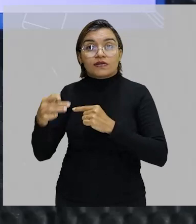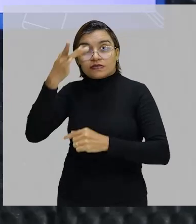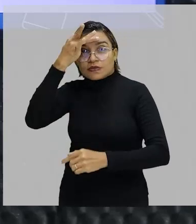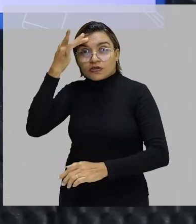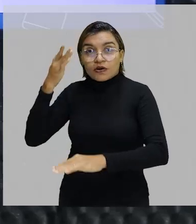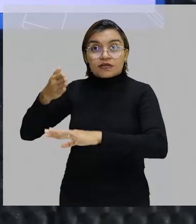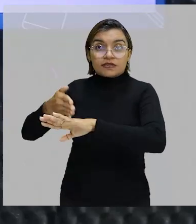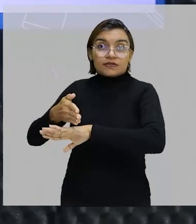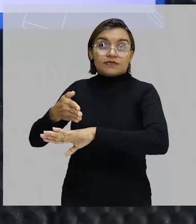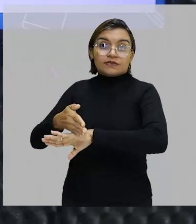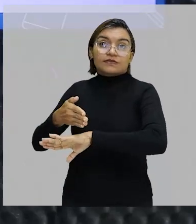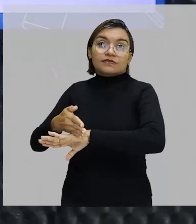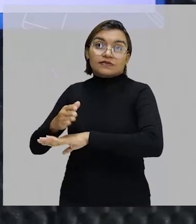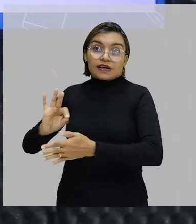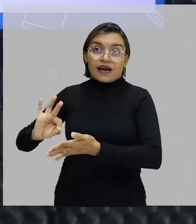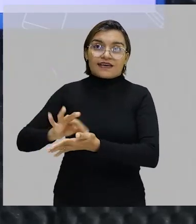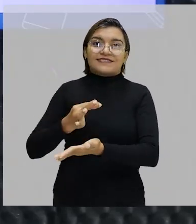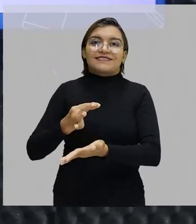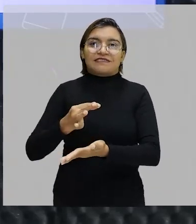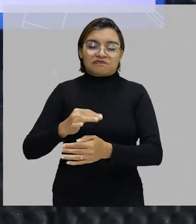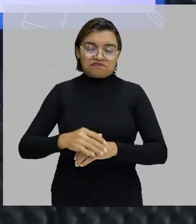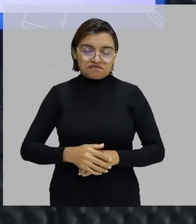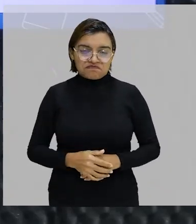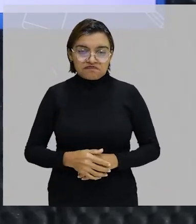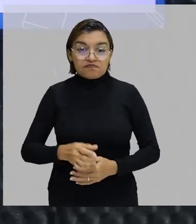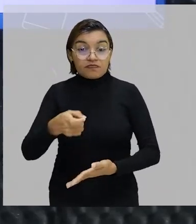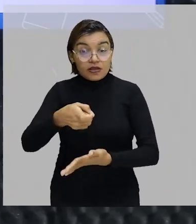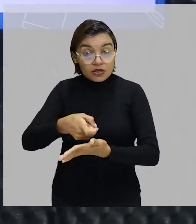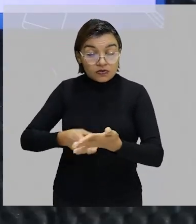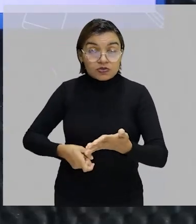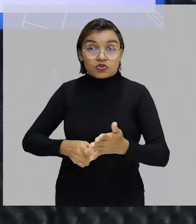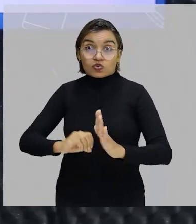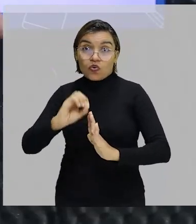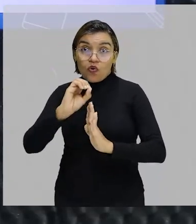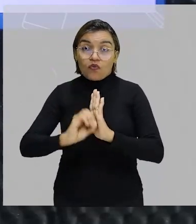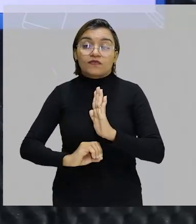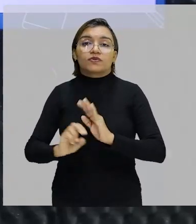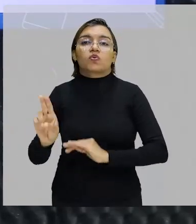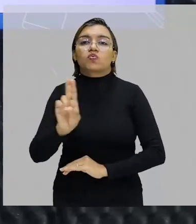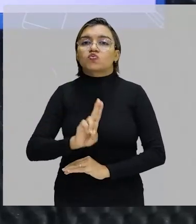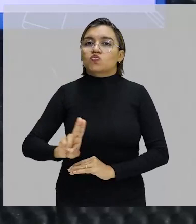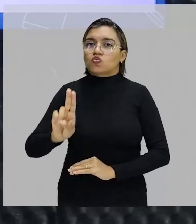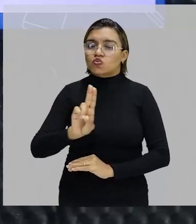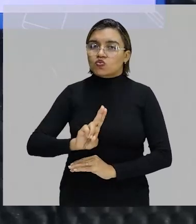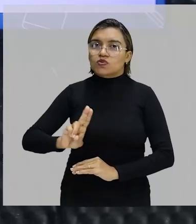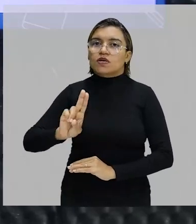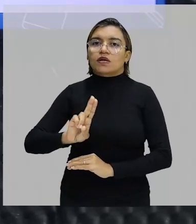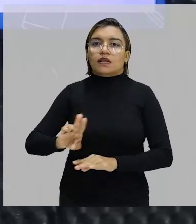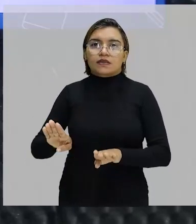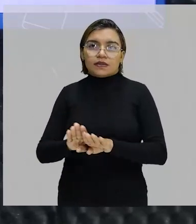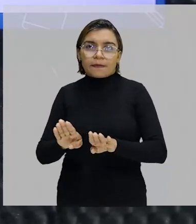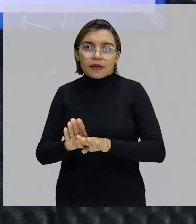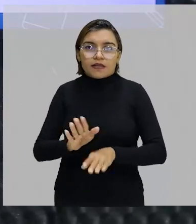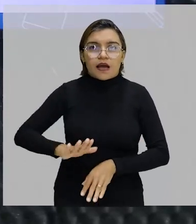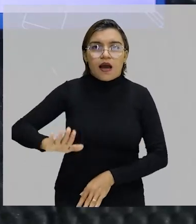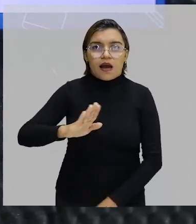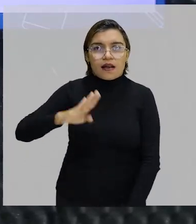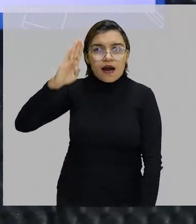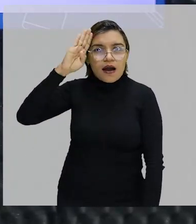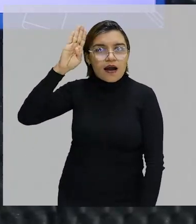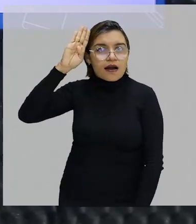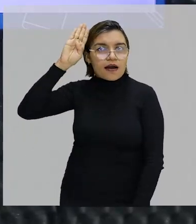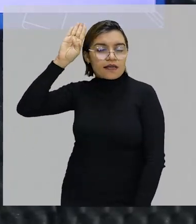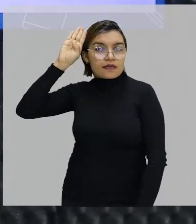ter, faz uma assinatura. E é um texto de cunho oficial, muito utilizado no meio acadêmico, por diversos